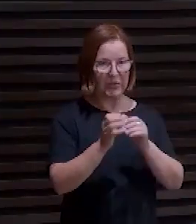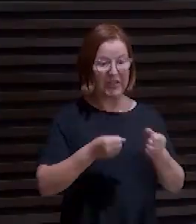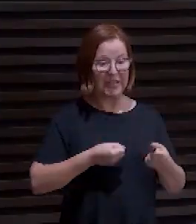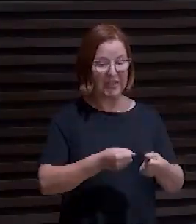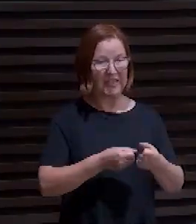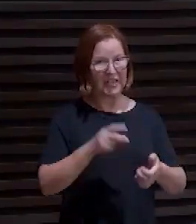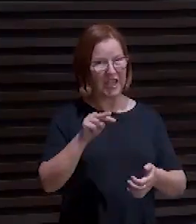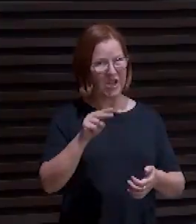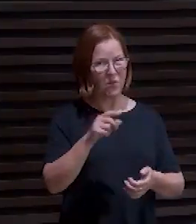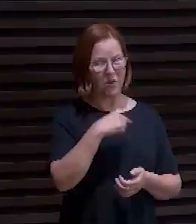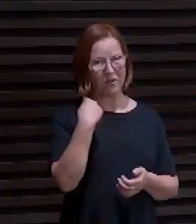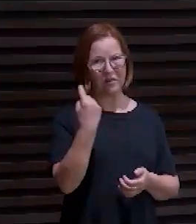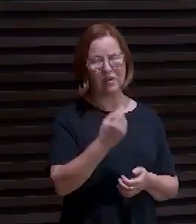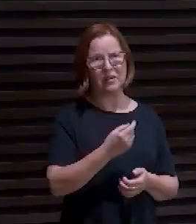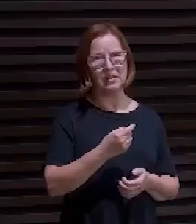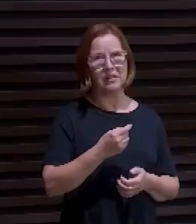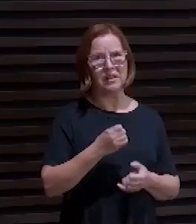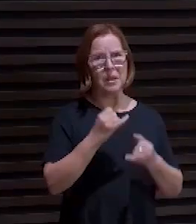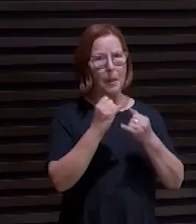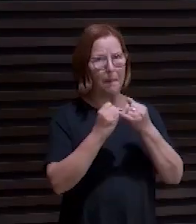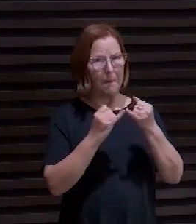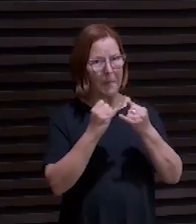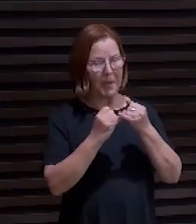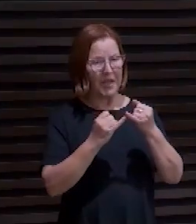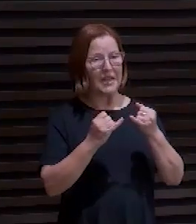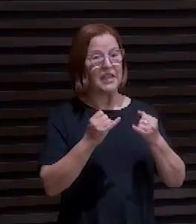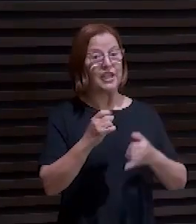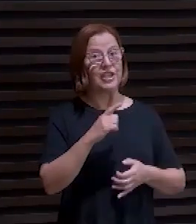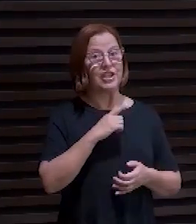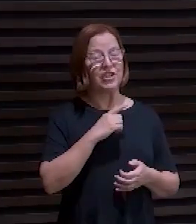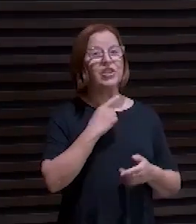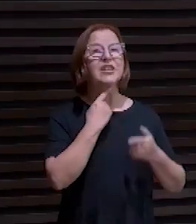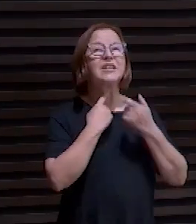surgir que ele tinha desejos pecaminosos.